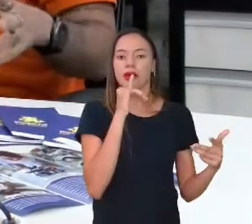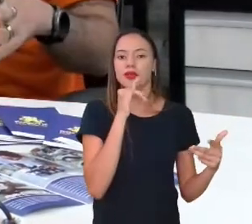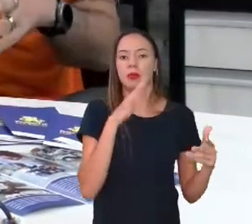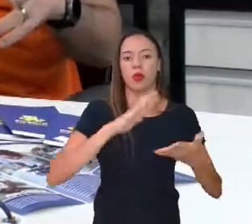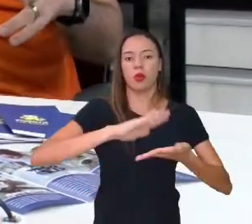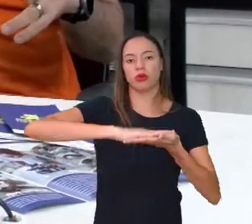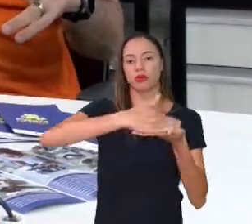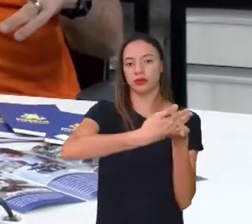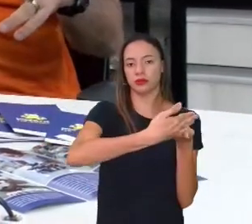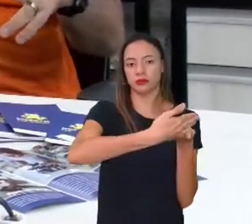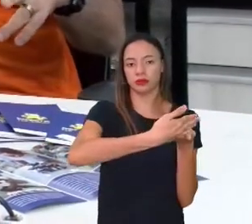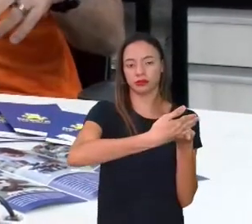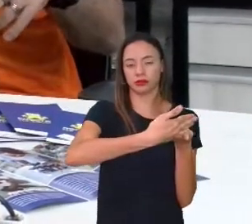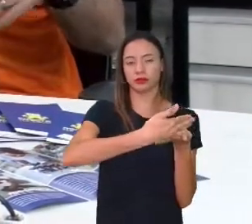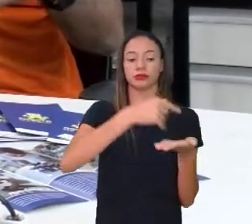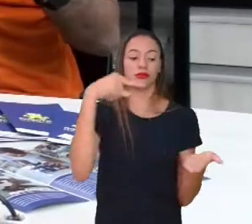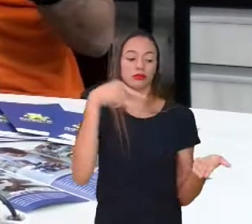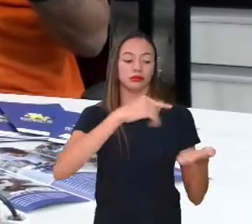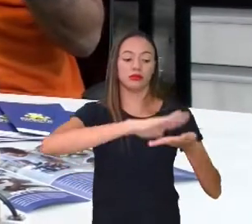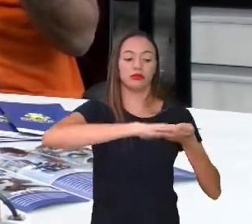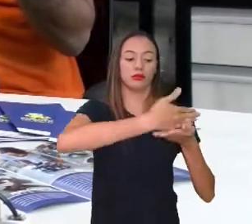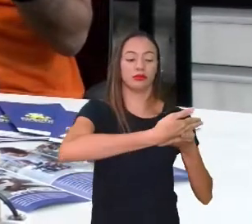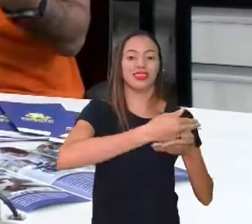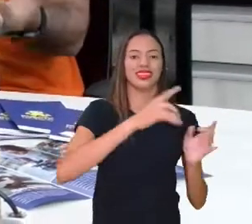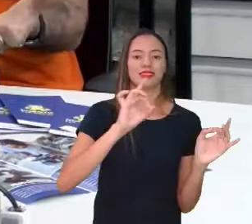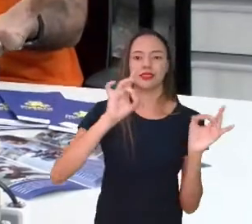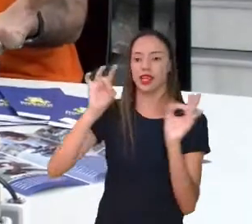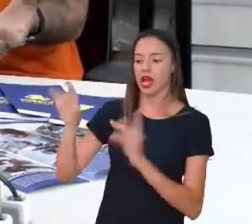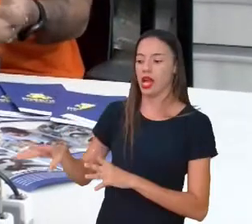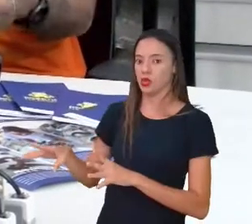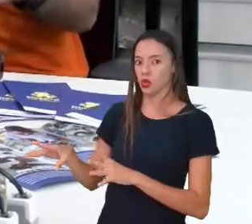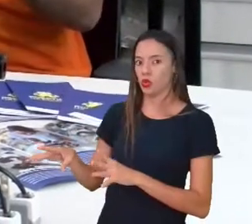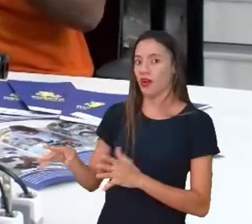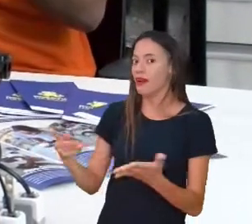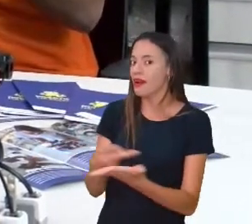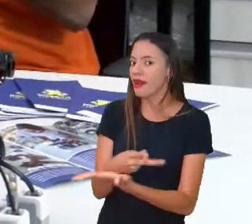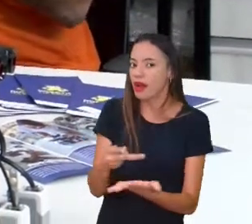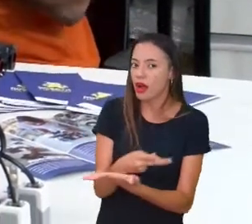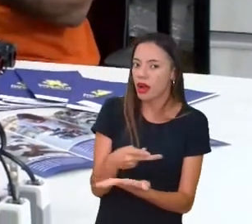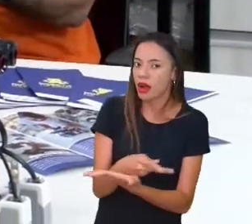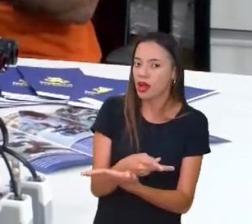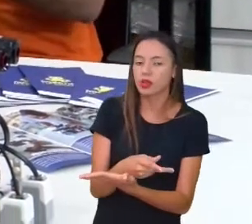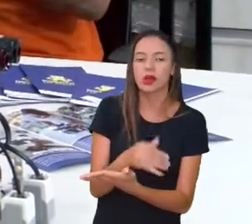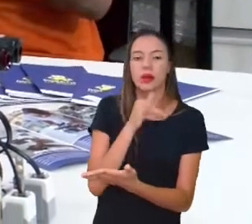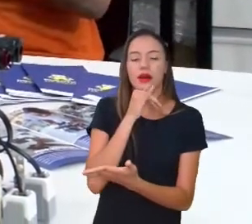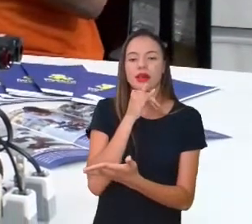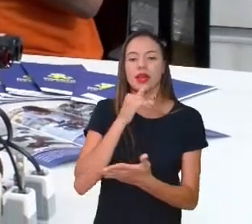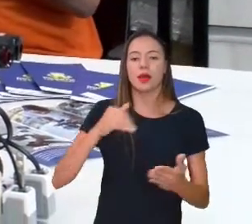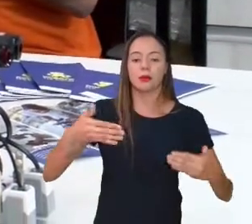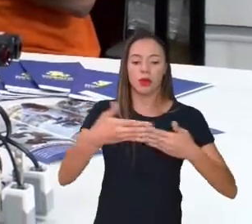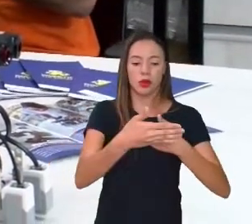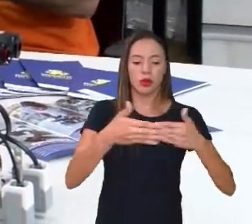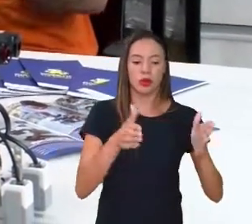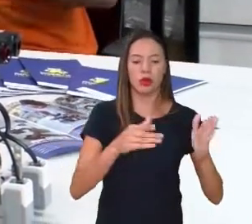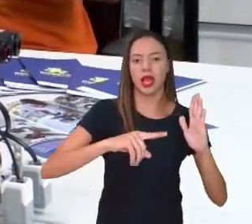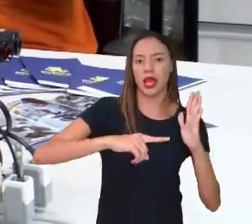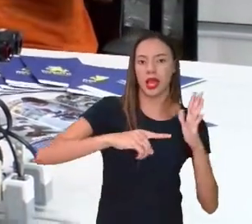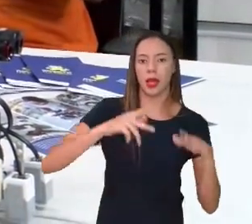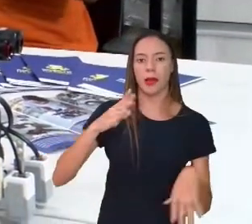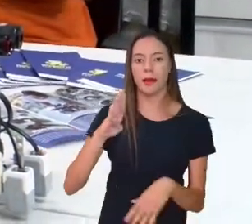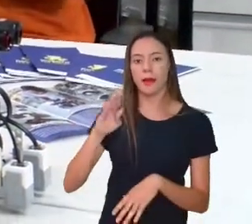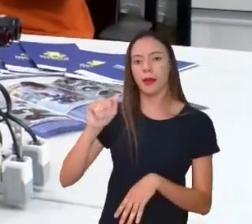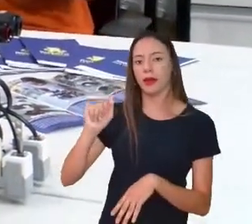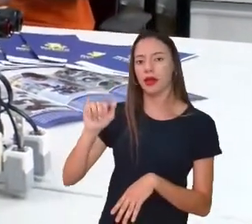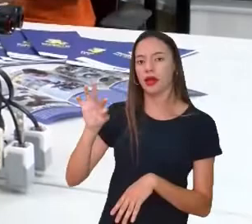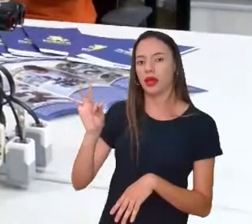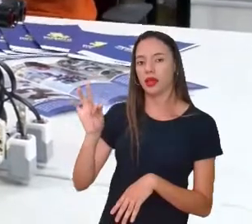notebook, né? Se ele é descartado de forma inadequada, a bateria dele tem uma série de substâncias também que